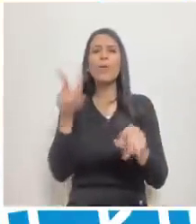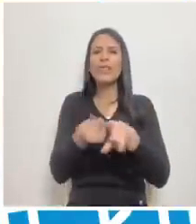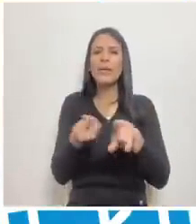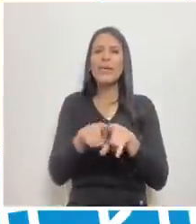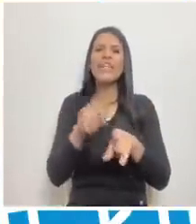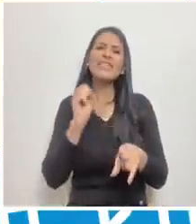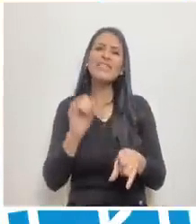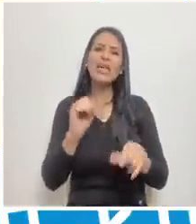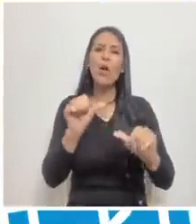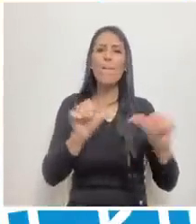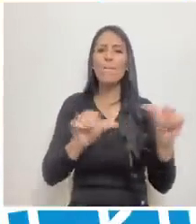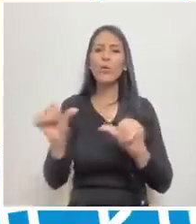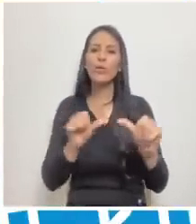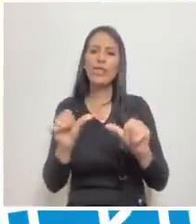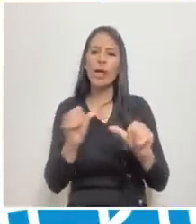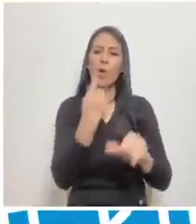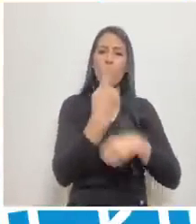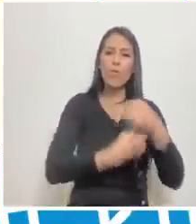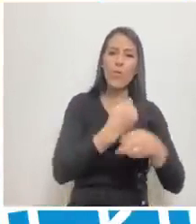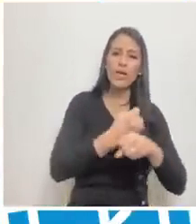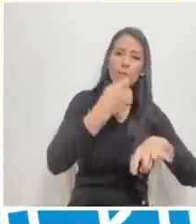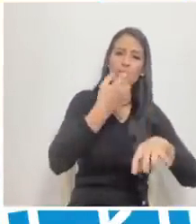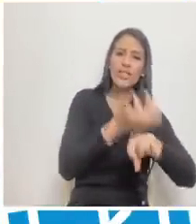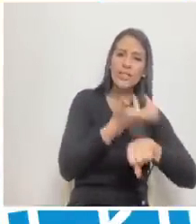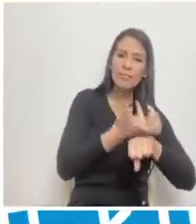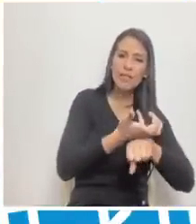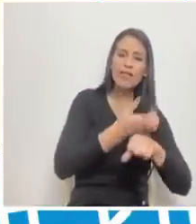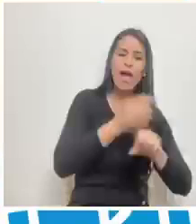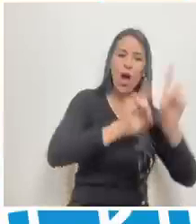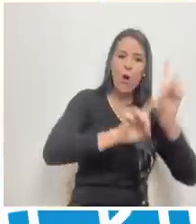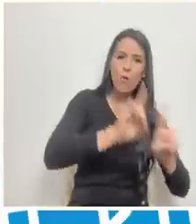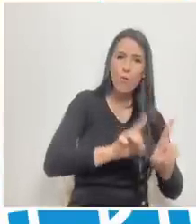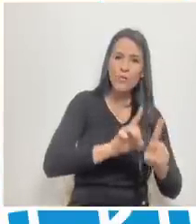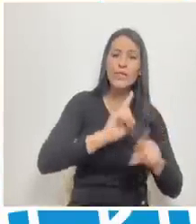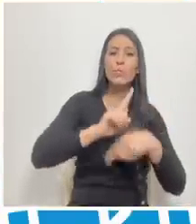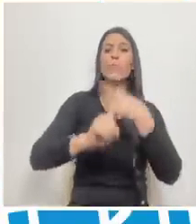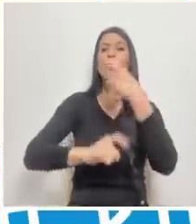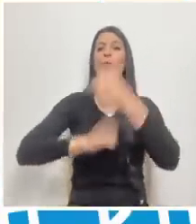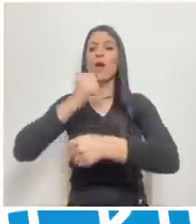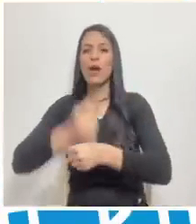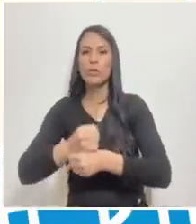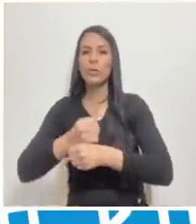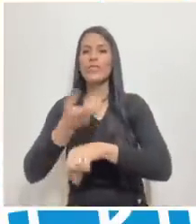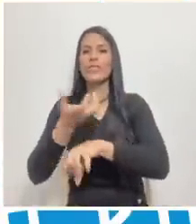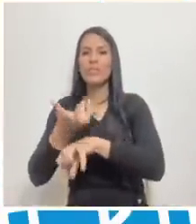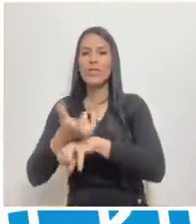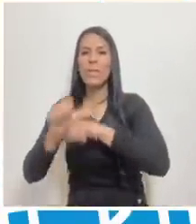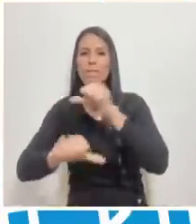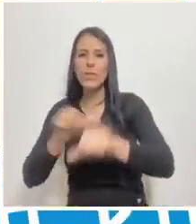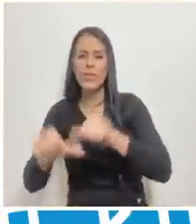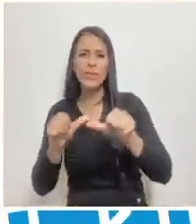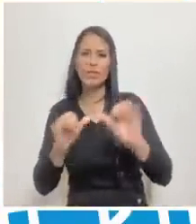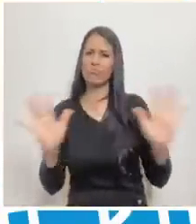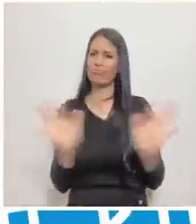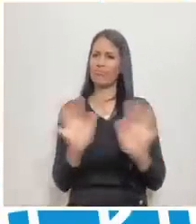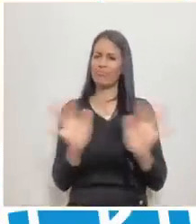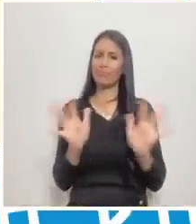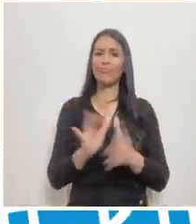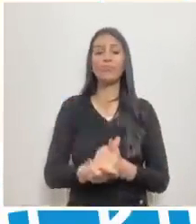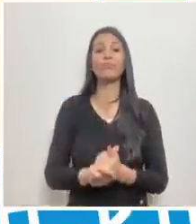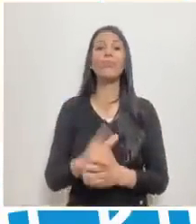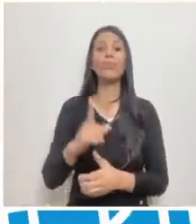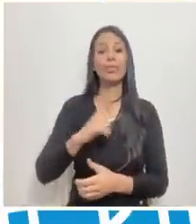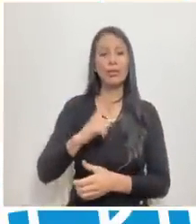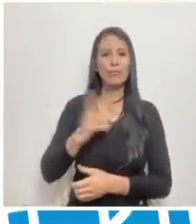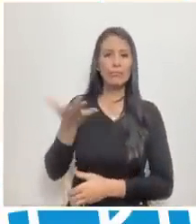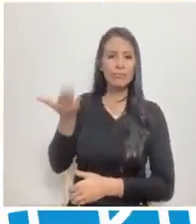disciplinas ou séries, eu acho que não. Então, olha só, desde 95, que eu estou no Saeb esse tempo todo, que